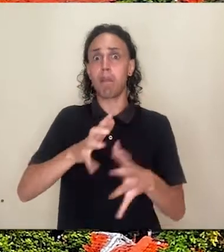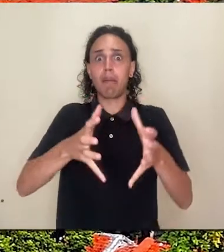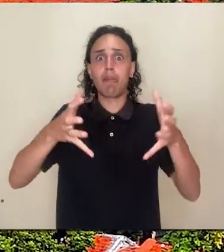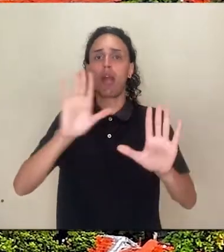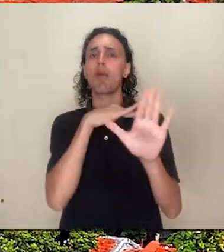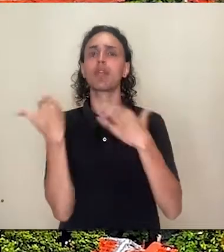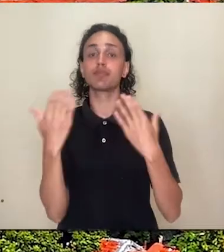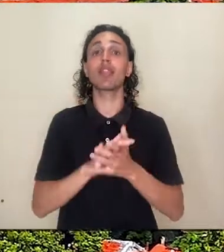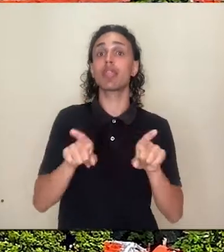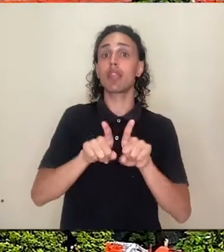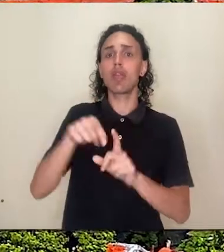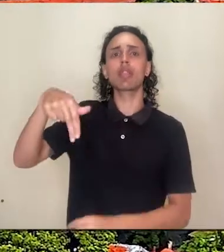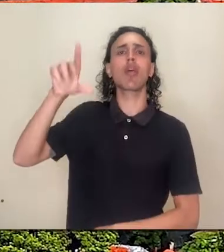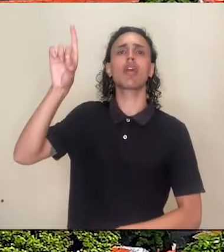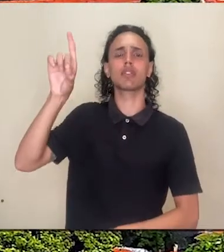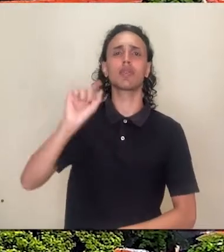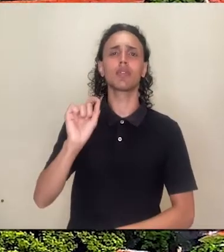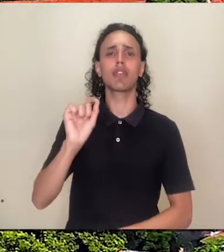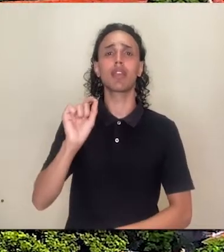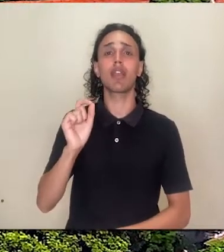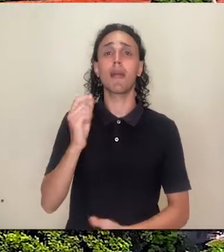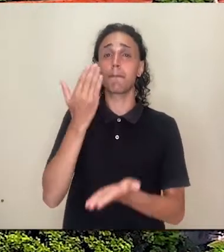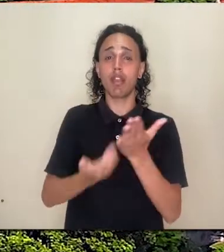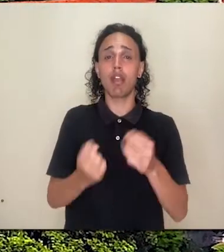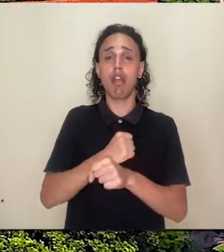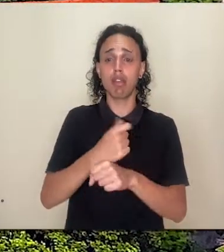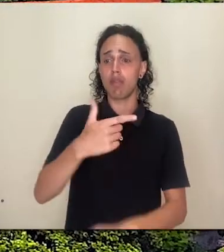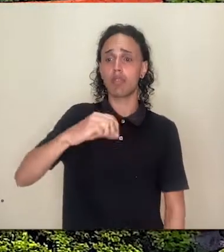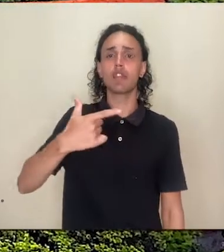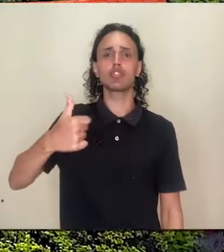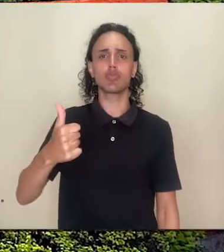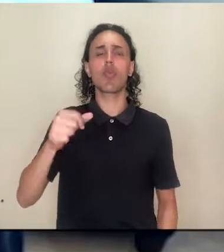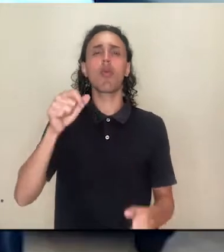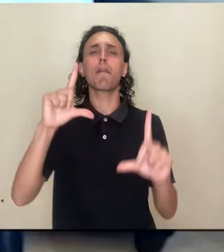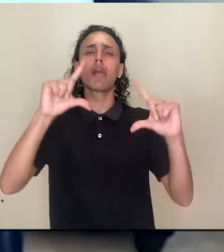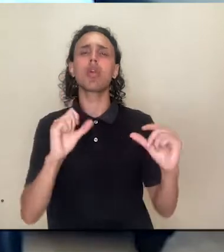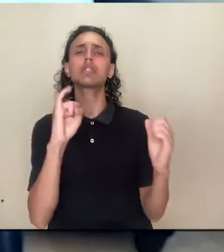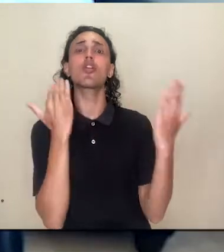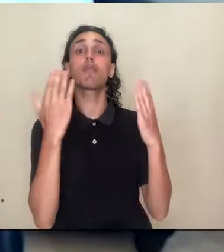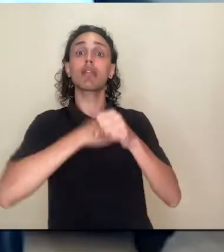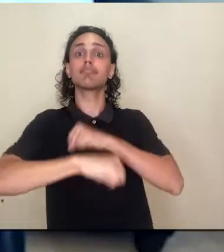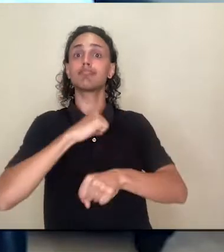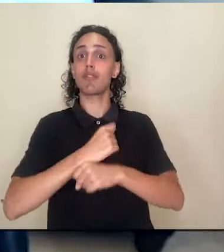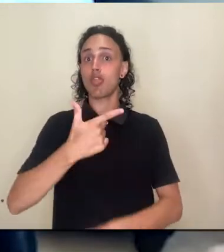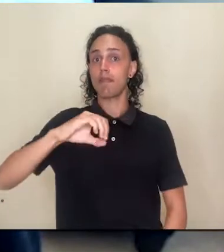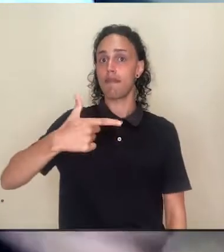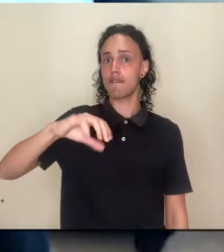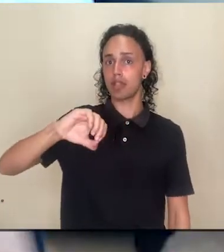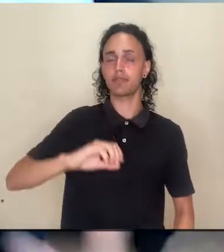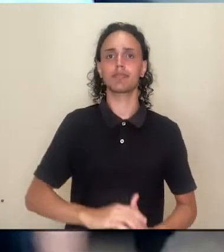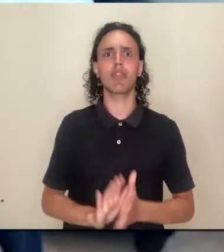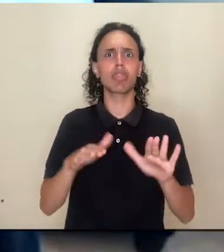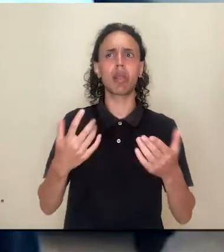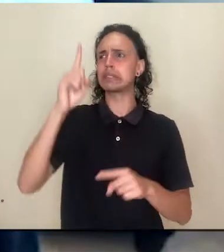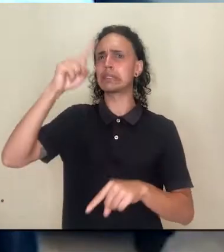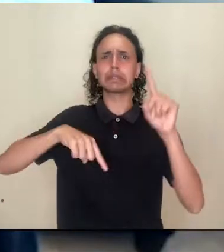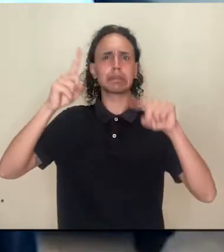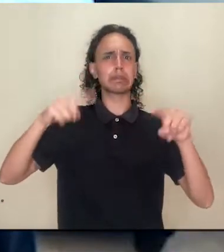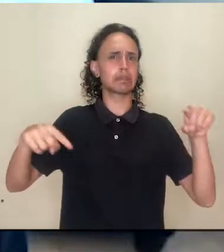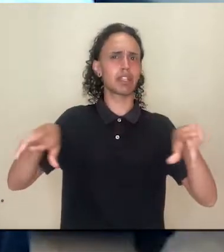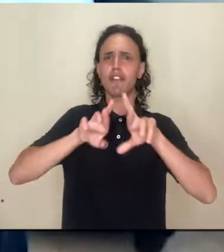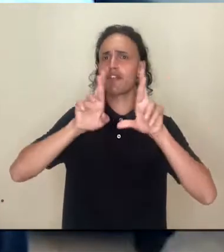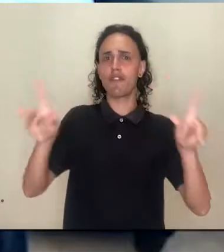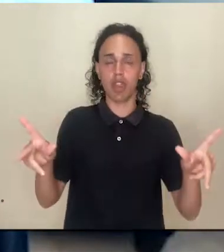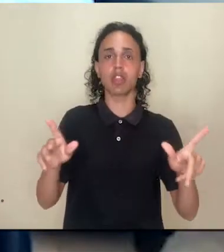a região nordeste, a perda em 2021 foi menor comparada com 2020. Então, todas essas